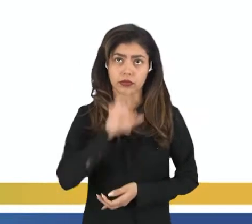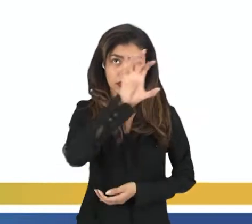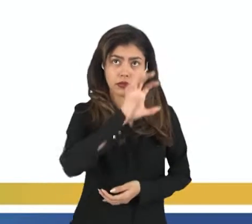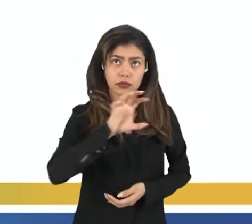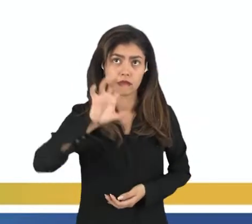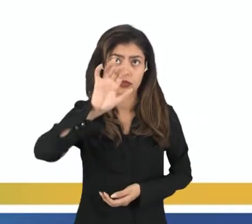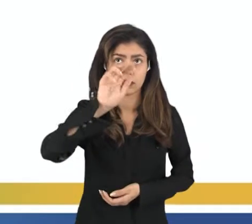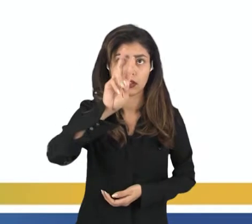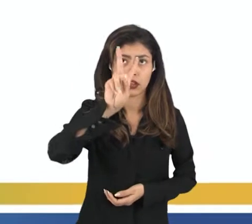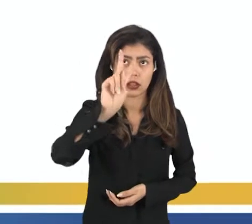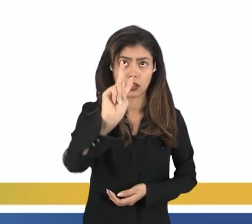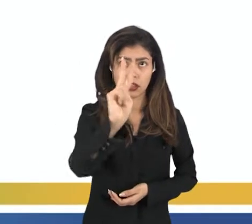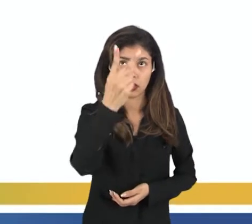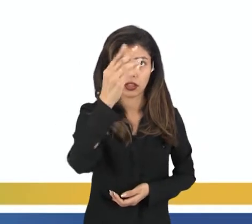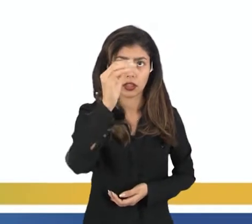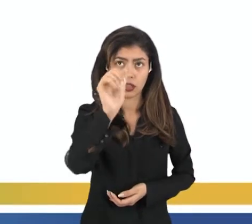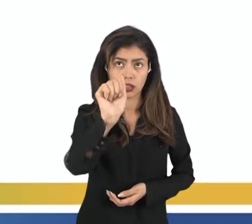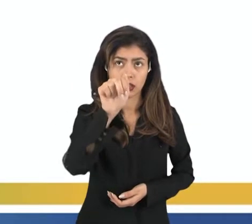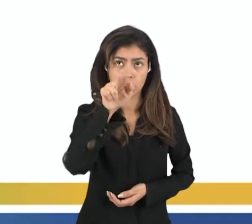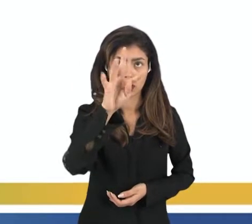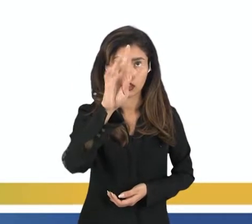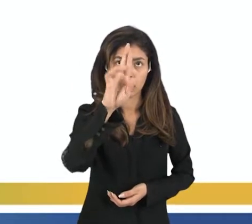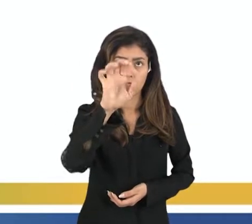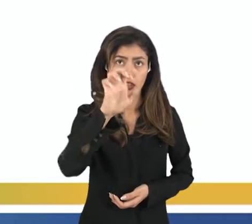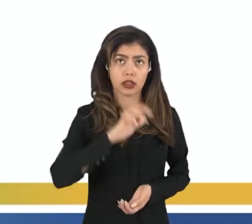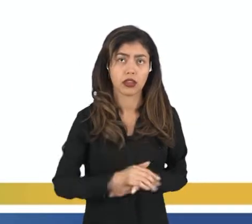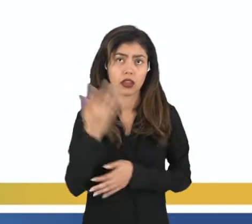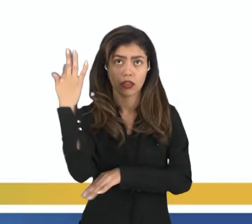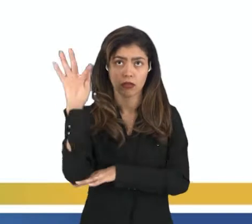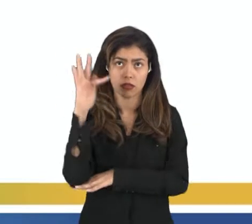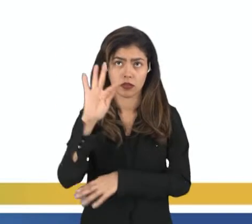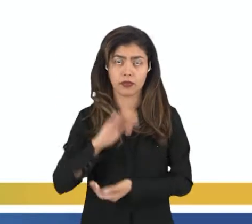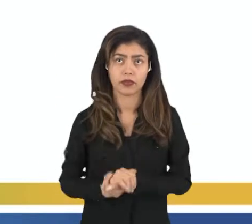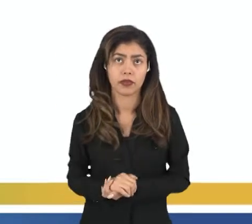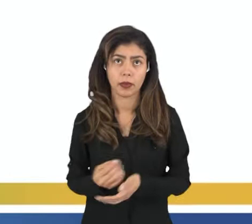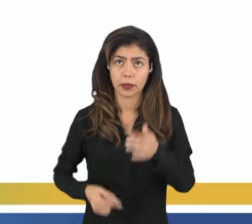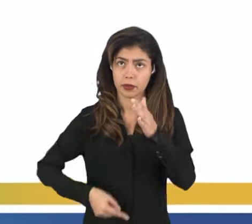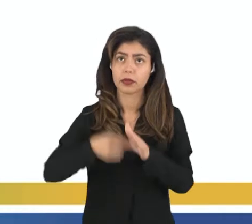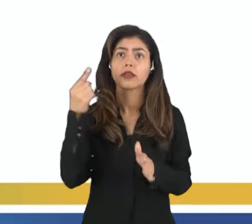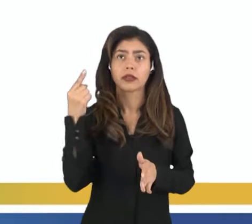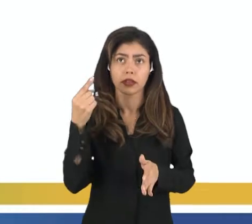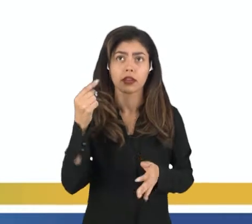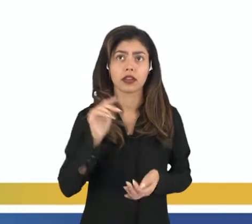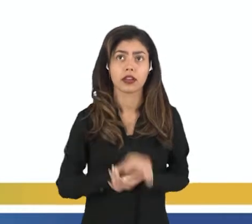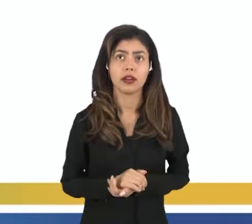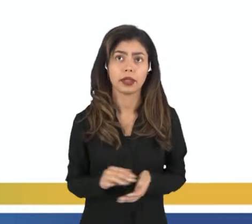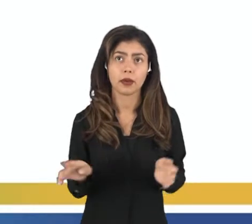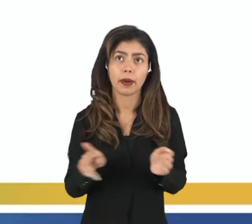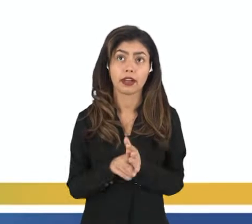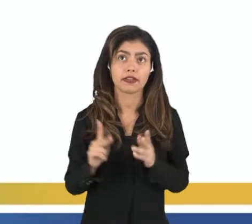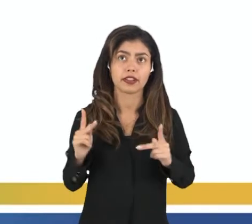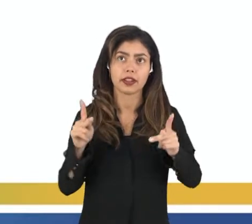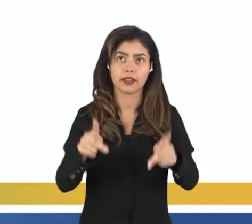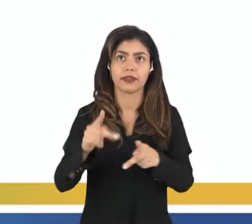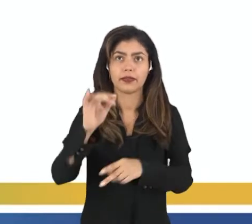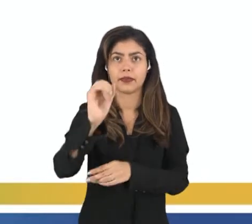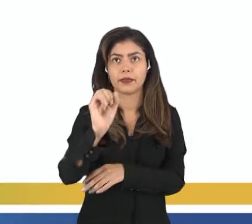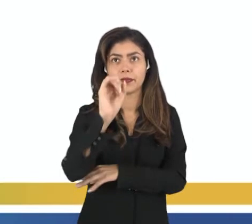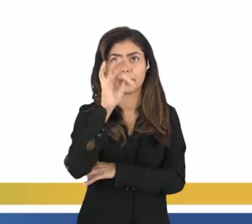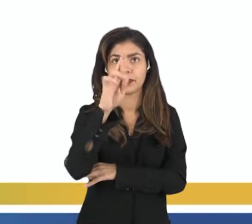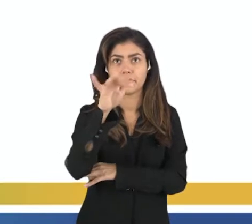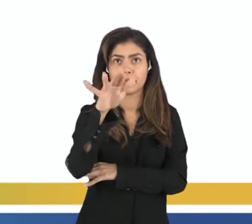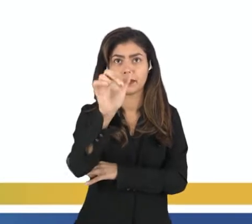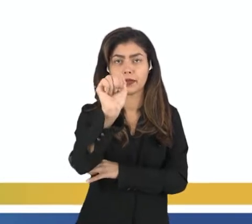de Alpes, na França, é inaugurado o primeiro parque oficial de